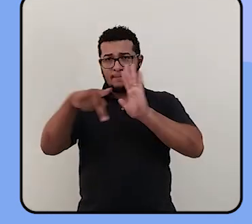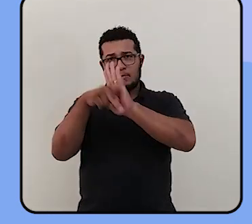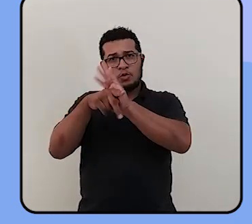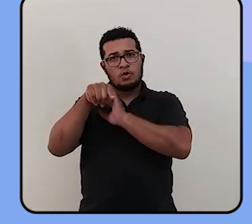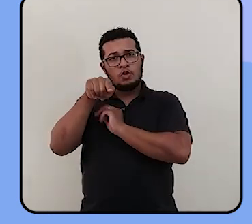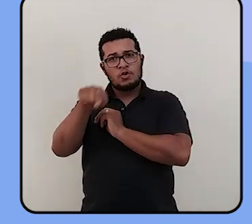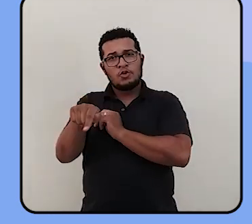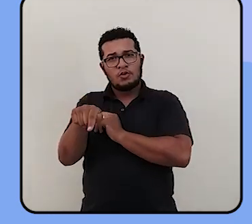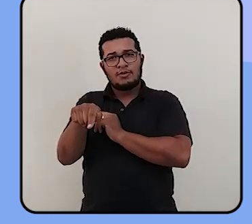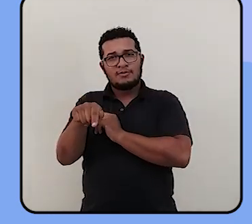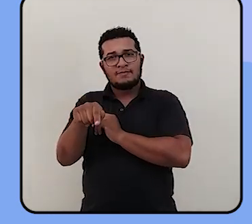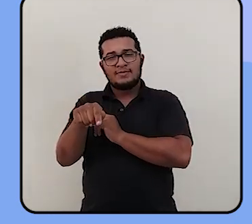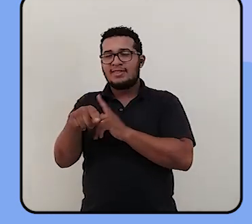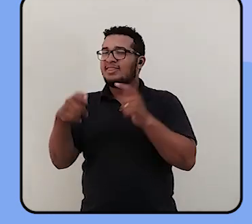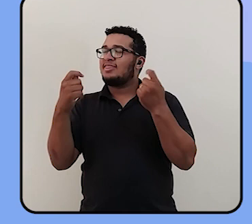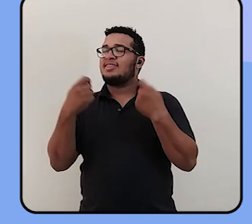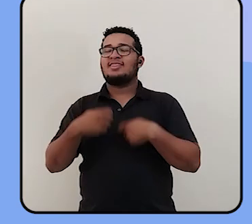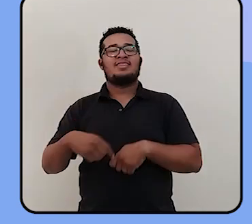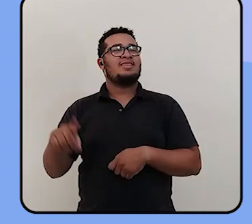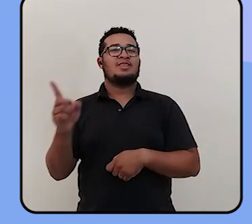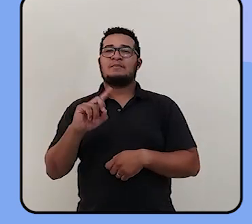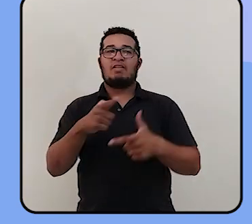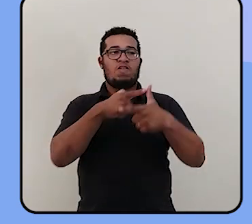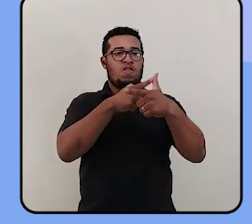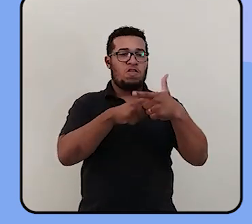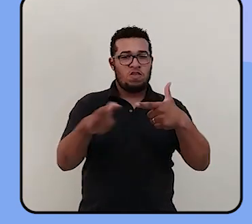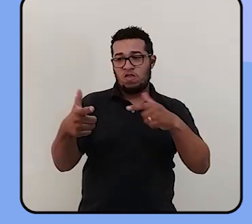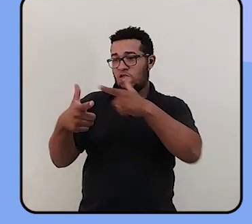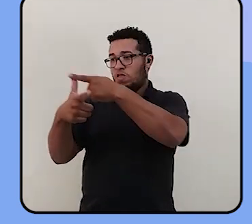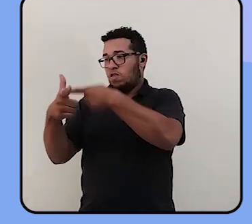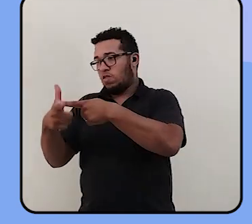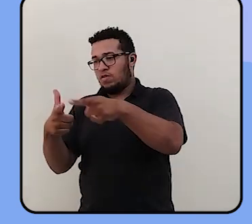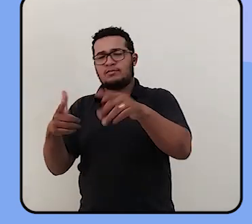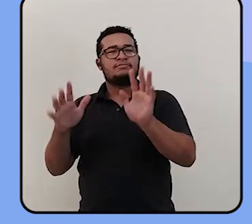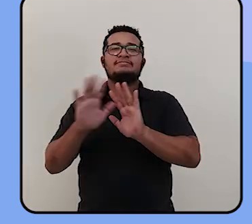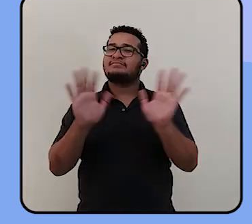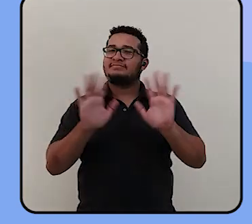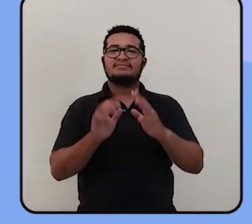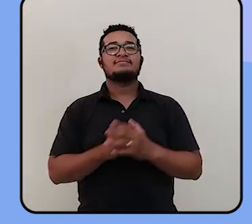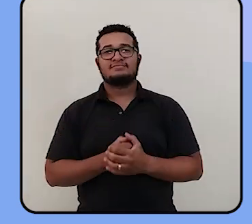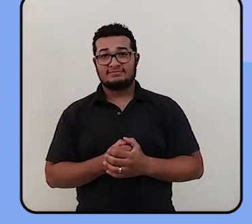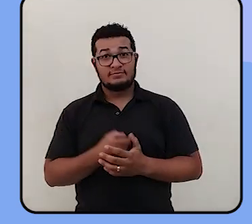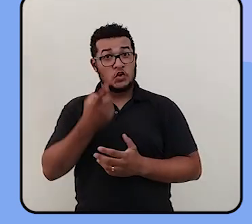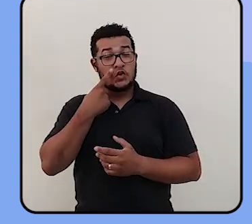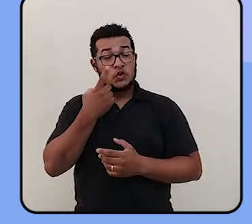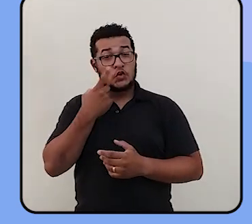dessa propriedade, você não vai precisar fazer divisões. Se liga!